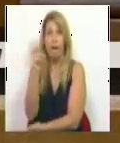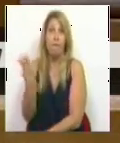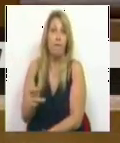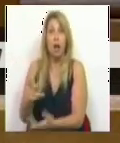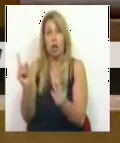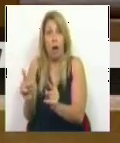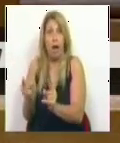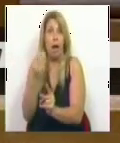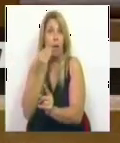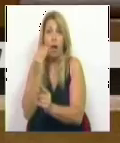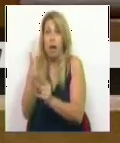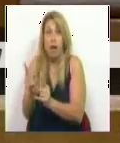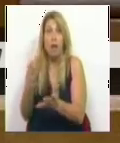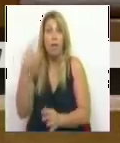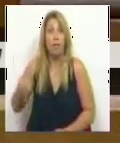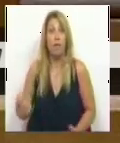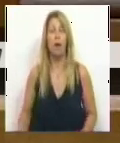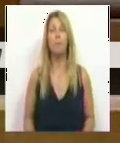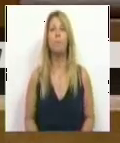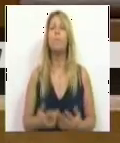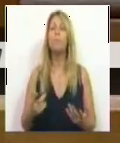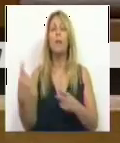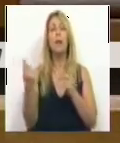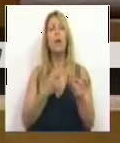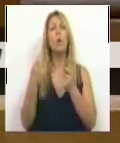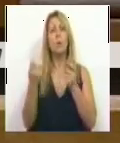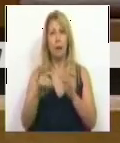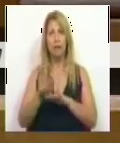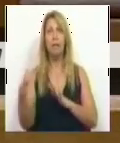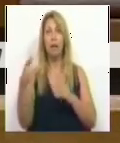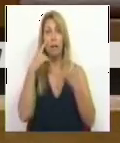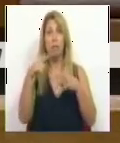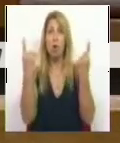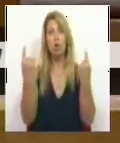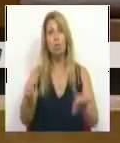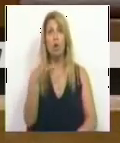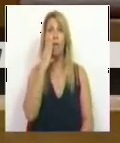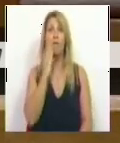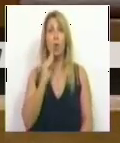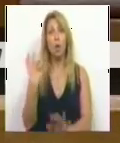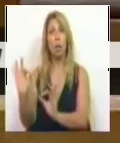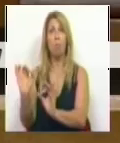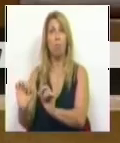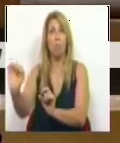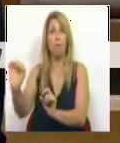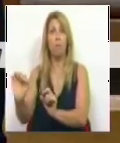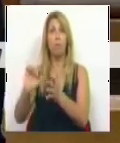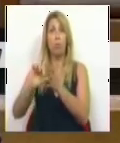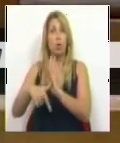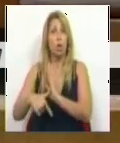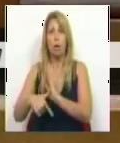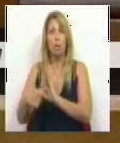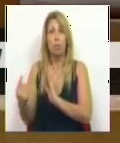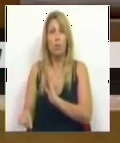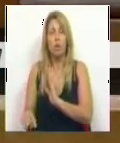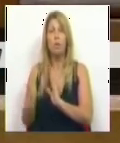A direita, neste debate, não mostrou, na verdade, mais do que vergonha do seu próprio projeto. Querem